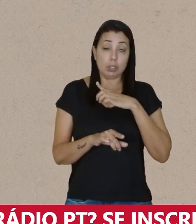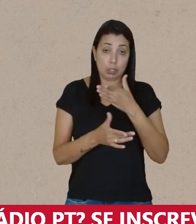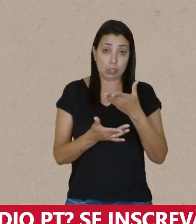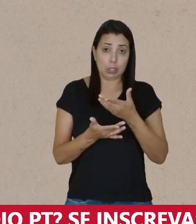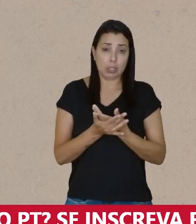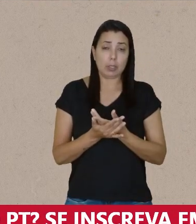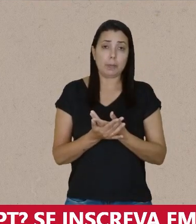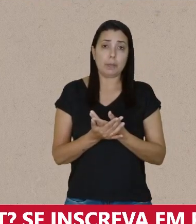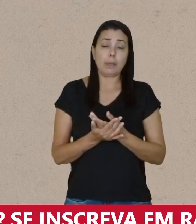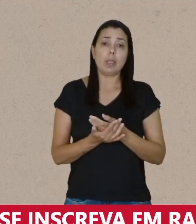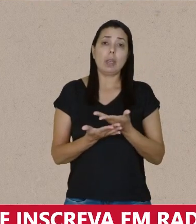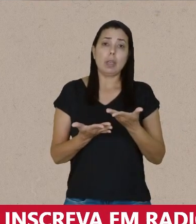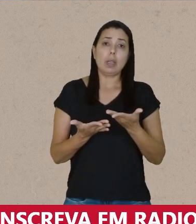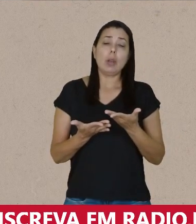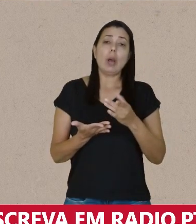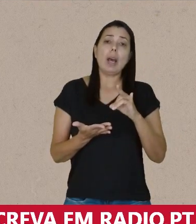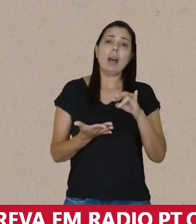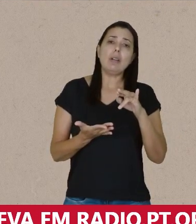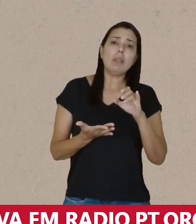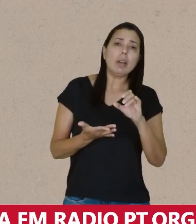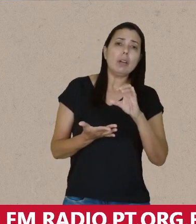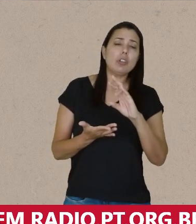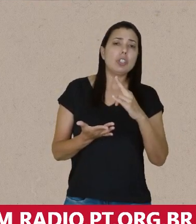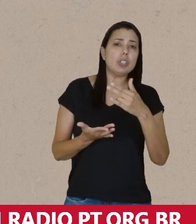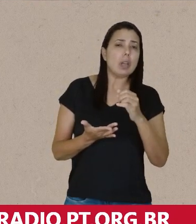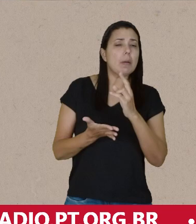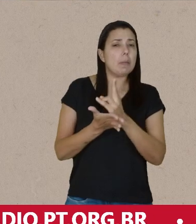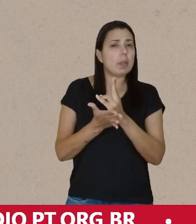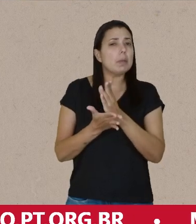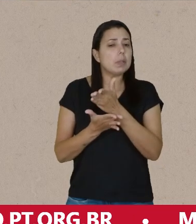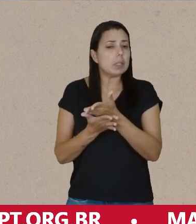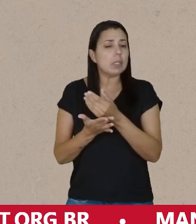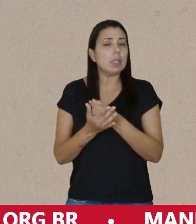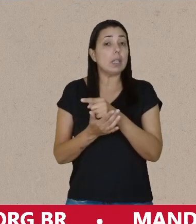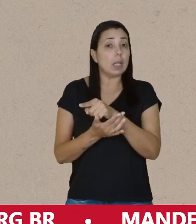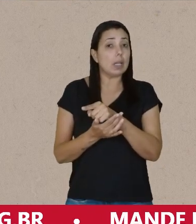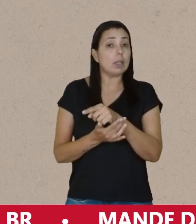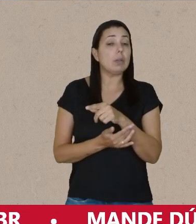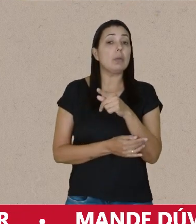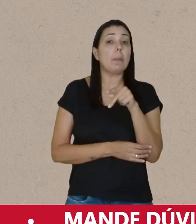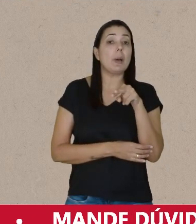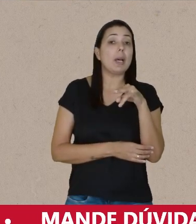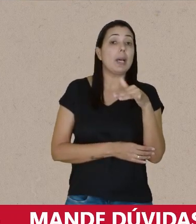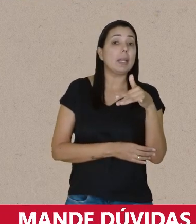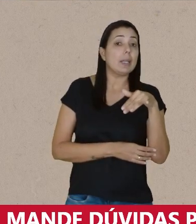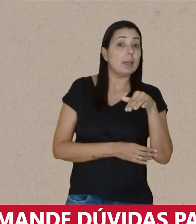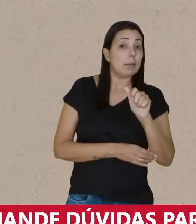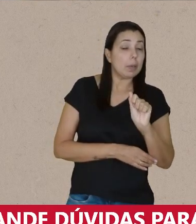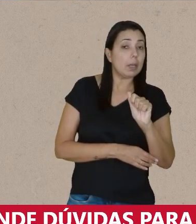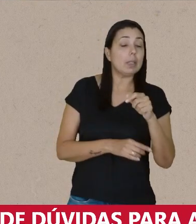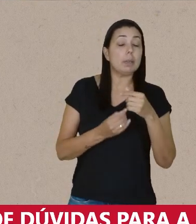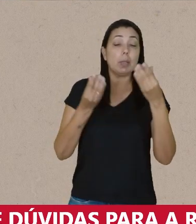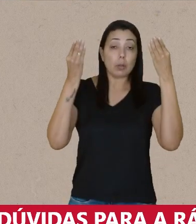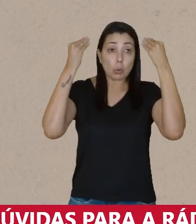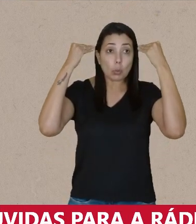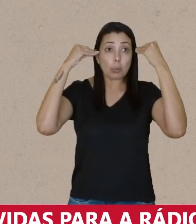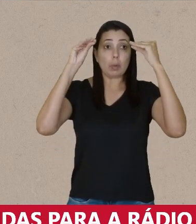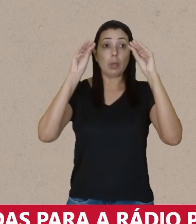tinham, o Evo Morales, o Rafael Correia, o Chaves, e mesmo na República Dominicana, no Panamá, em El Salvador, no México hoje,